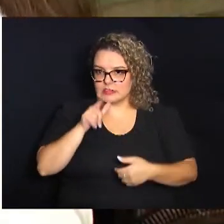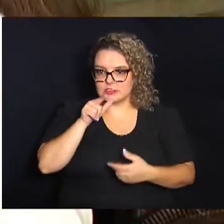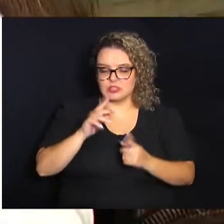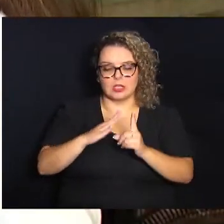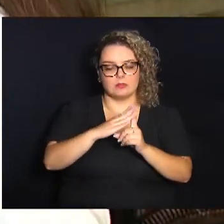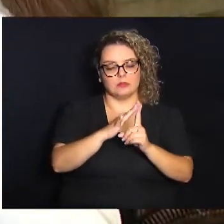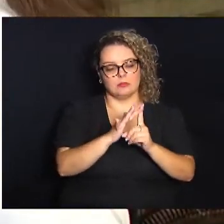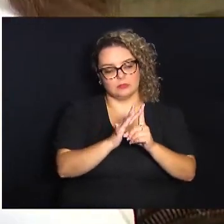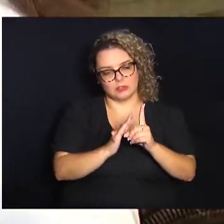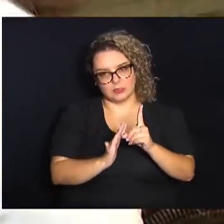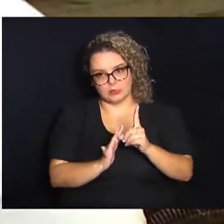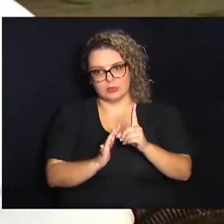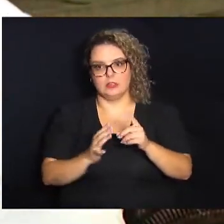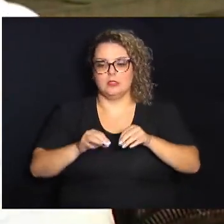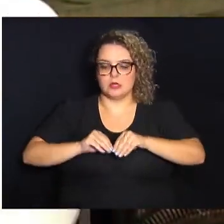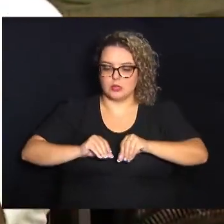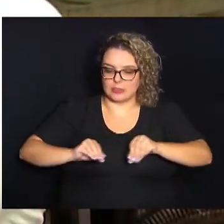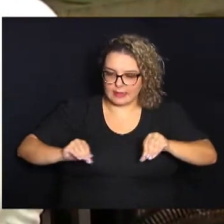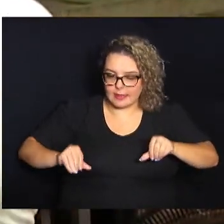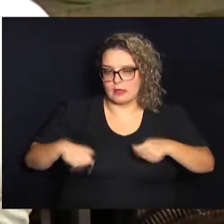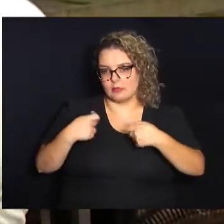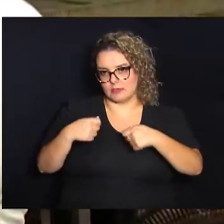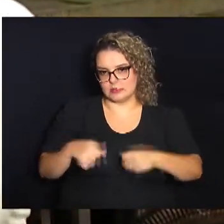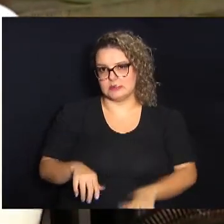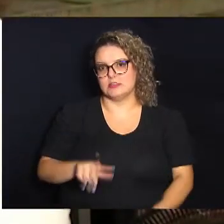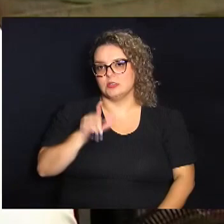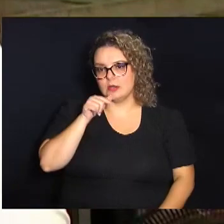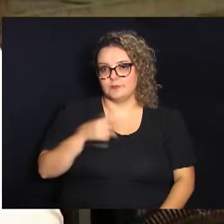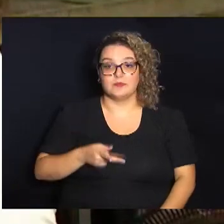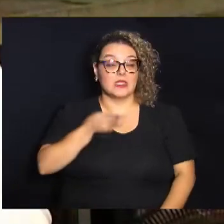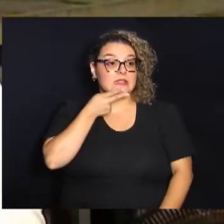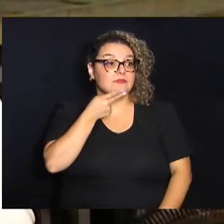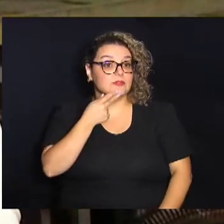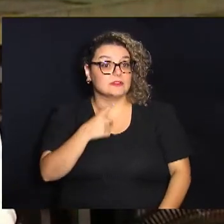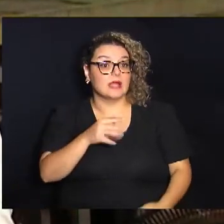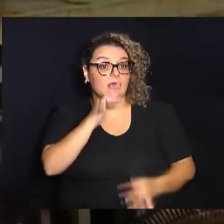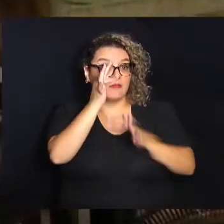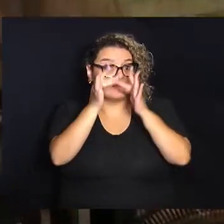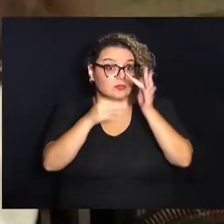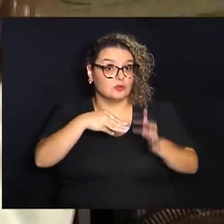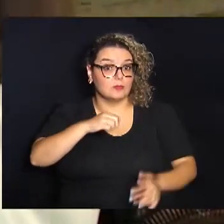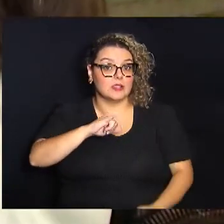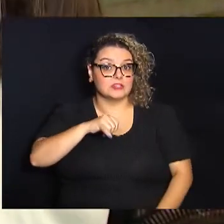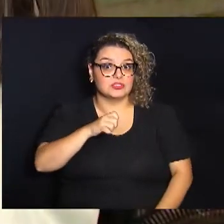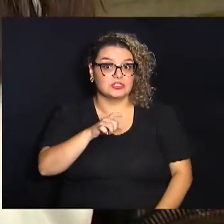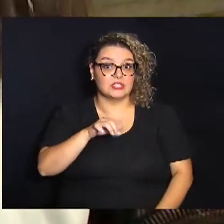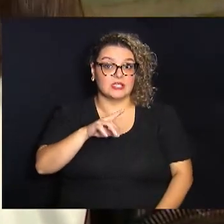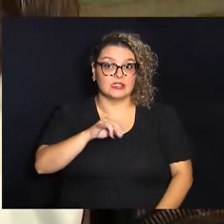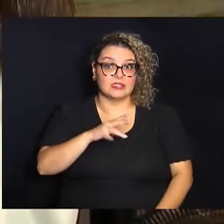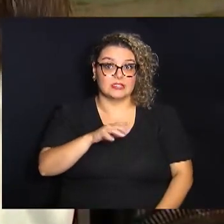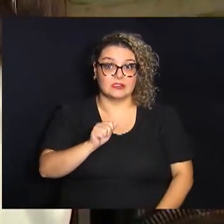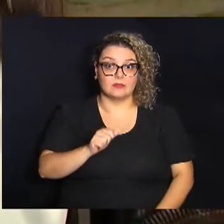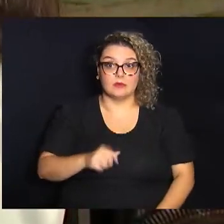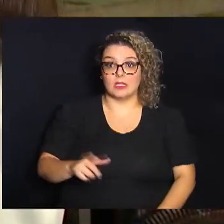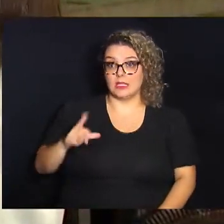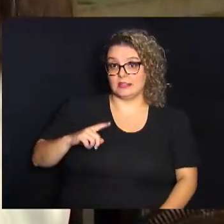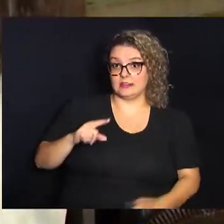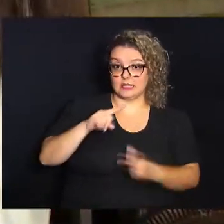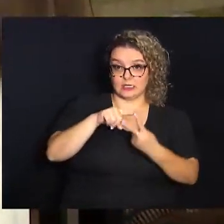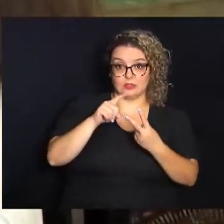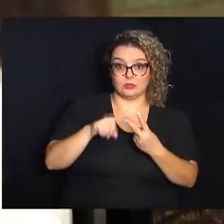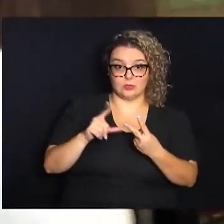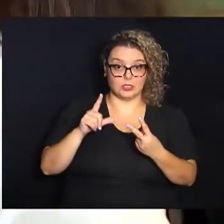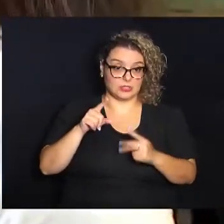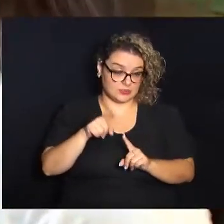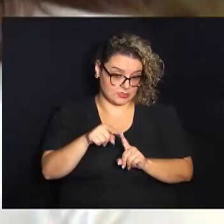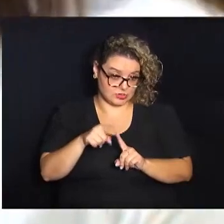crescendo. E você tinha falado também da flor do manjericão, né? Isso. O manjericão, aqui a gente tem 2 tipos de